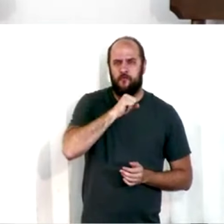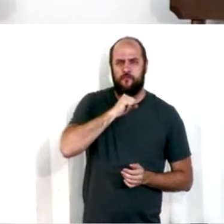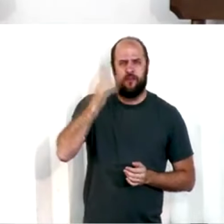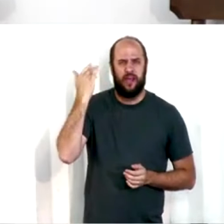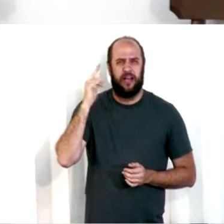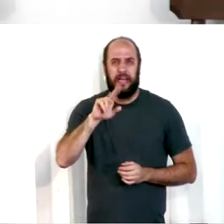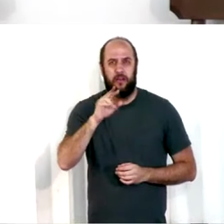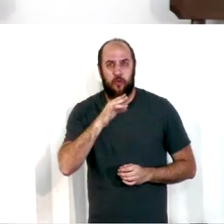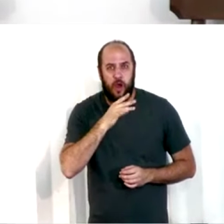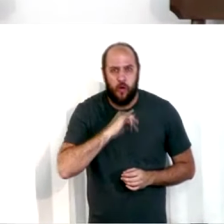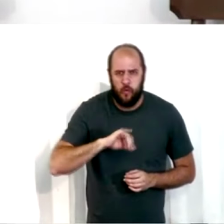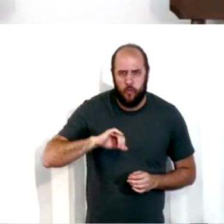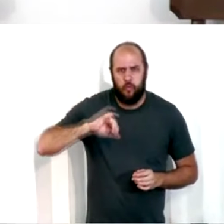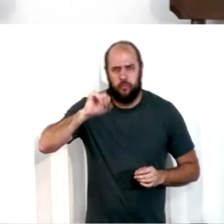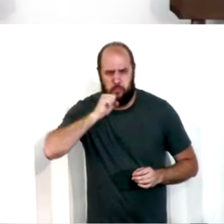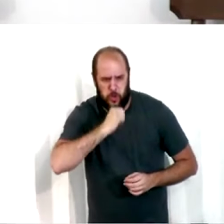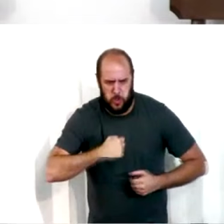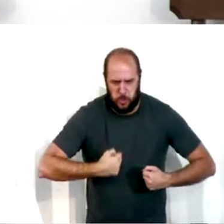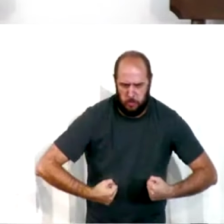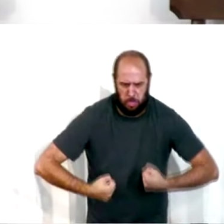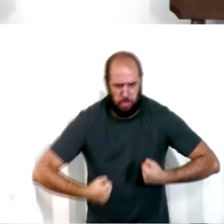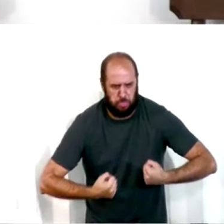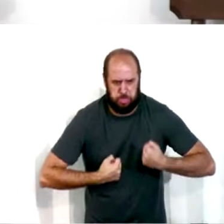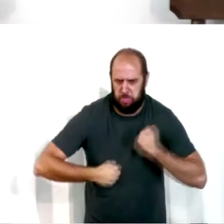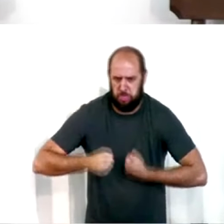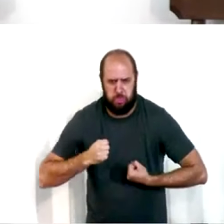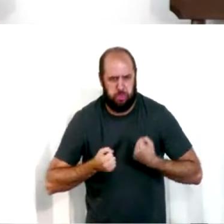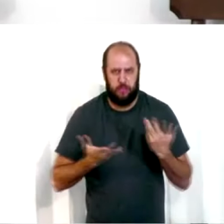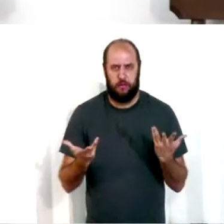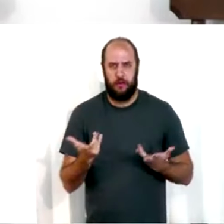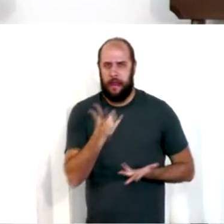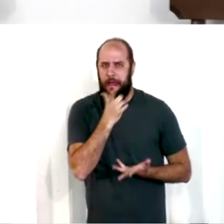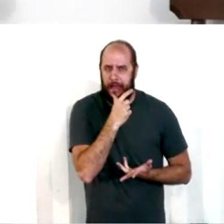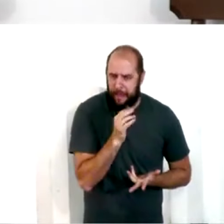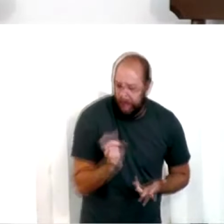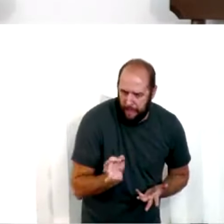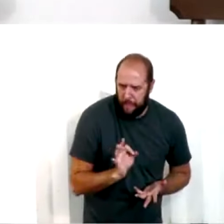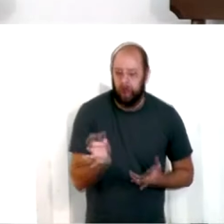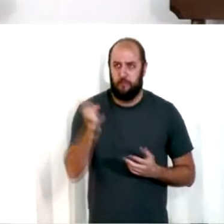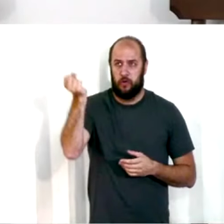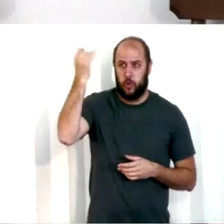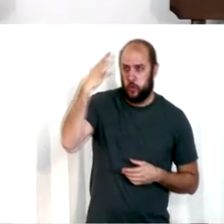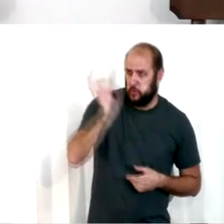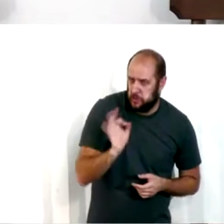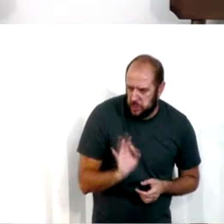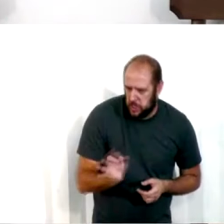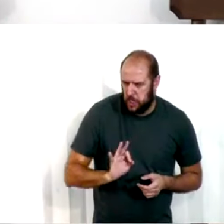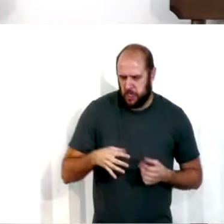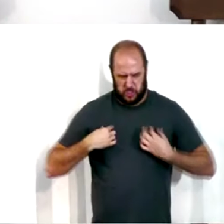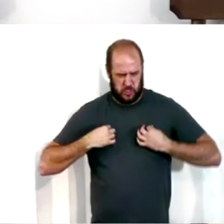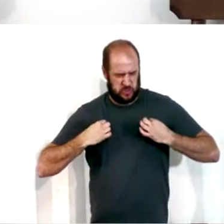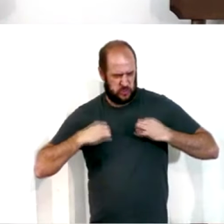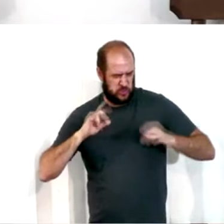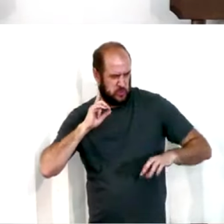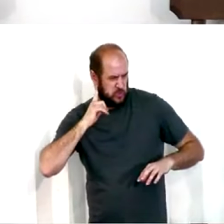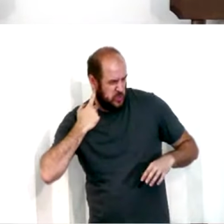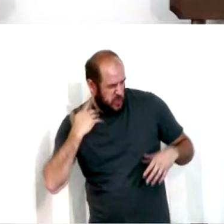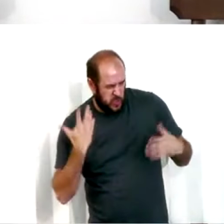Gente pré-histórica que não tinha água encanada, não tinha energia elétrica, andava sujo na